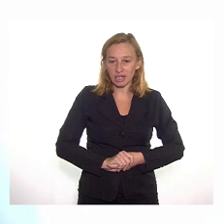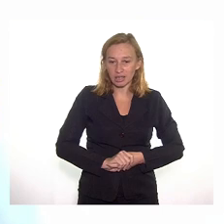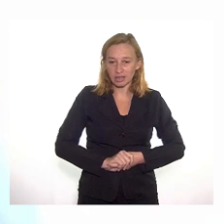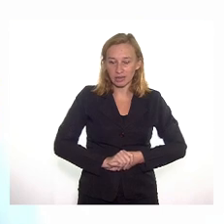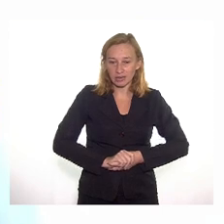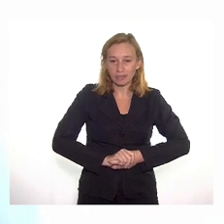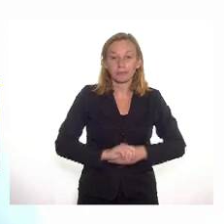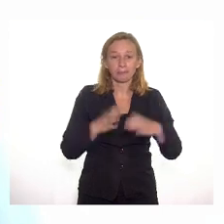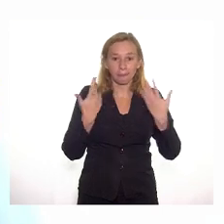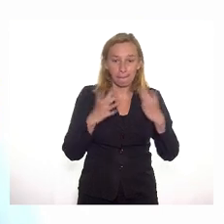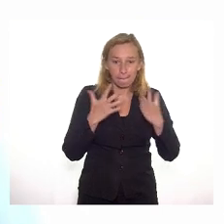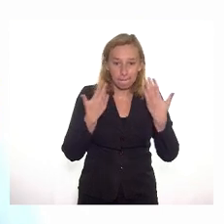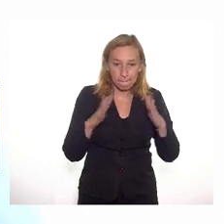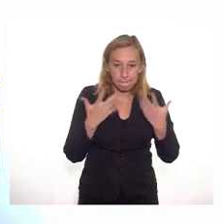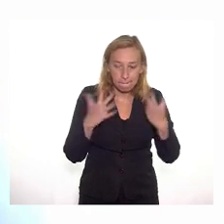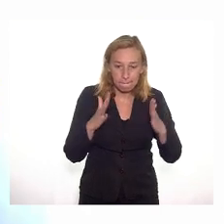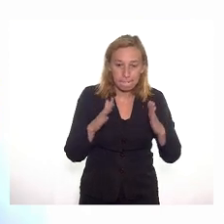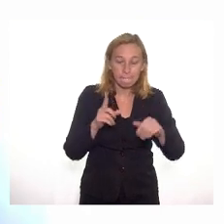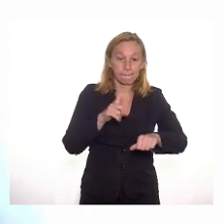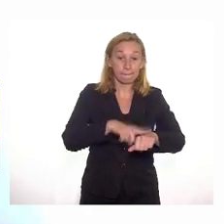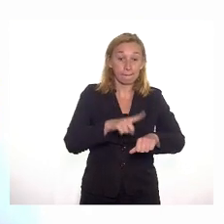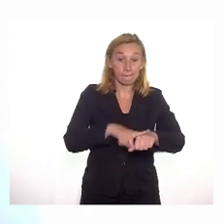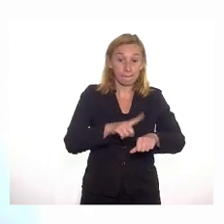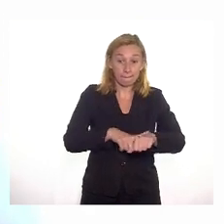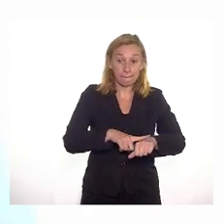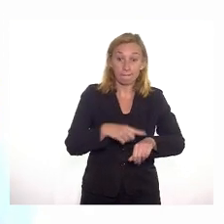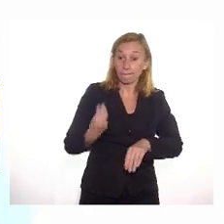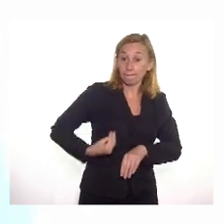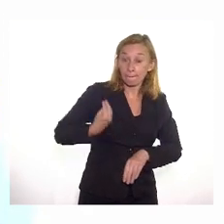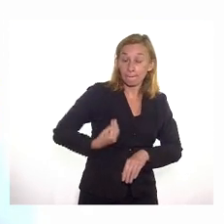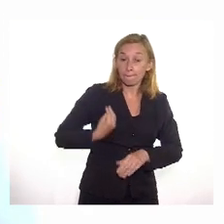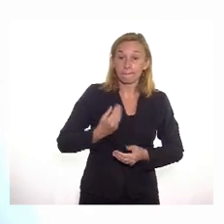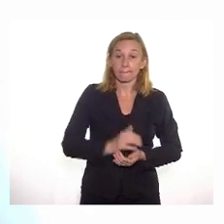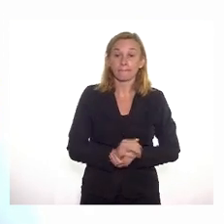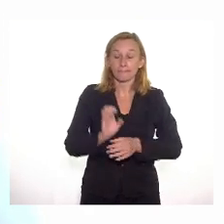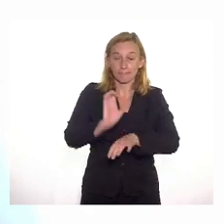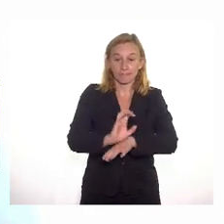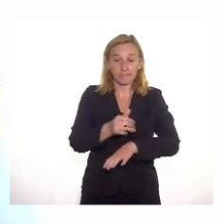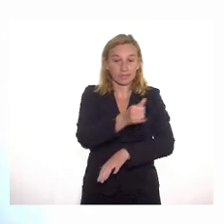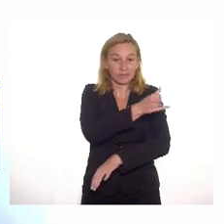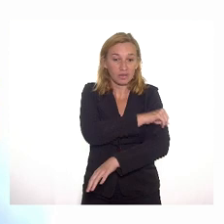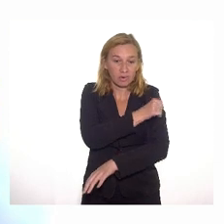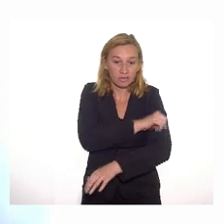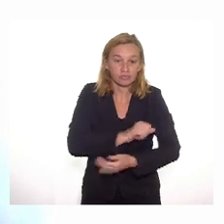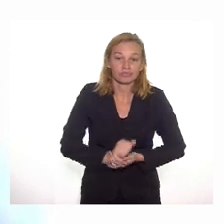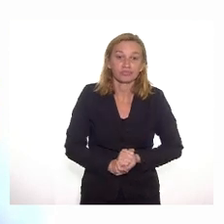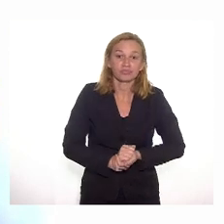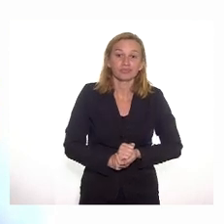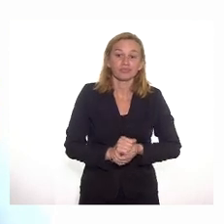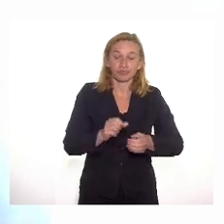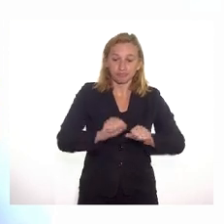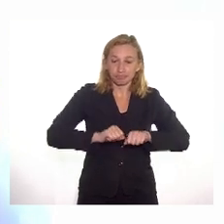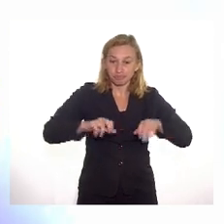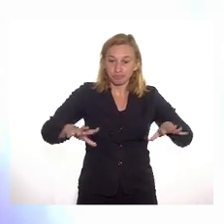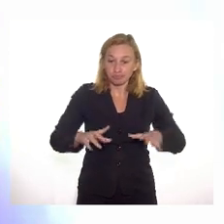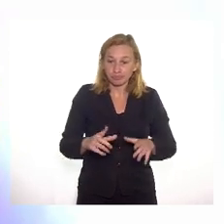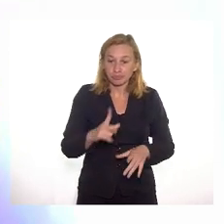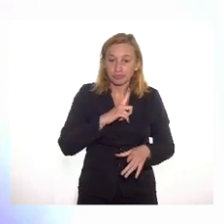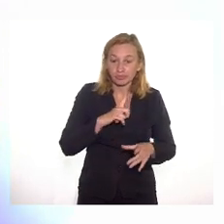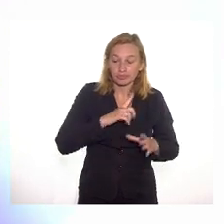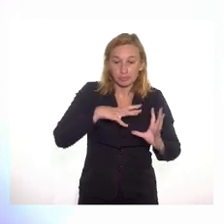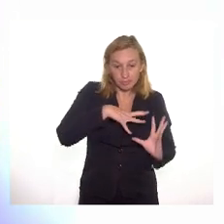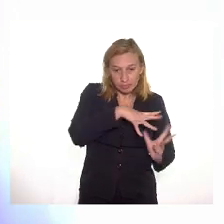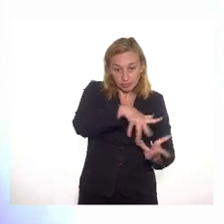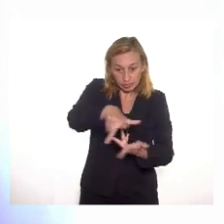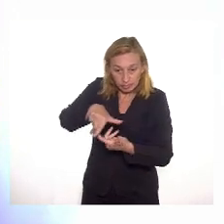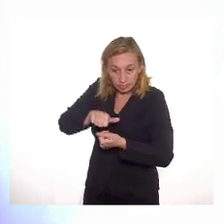Vossa Excelência para um momento como esse, né, que vive o nosso combalido estado do Rio de Janeiro. A pandemia que enfrentamos